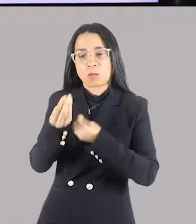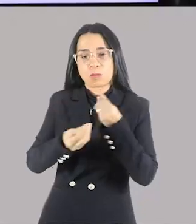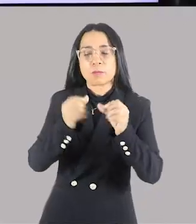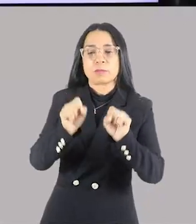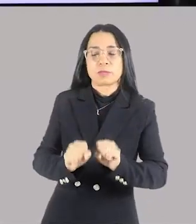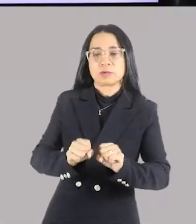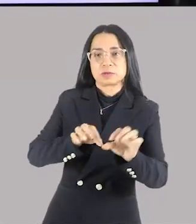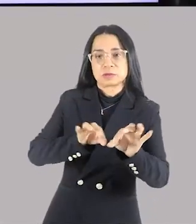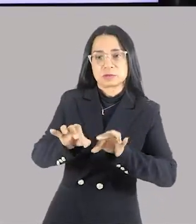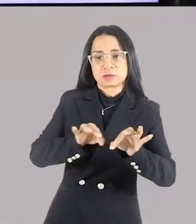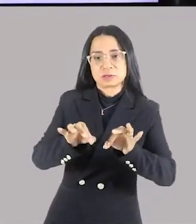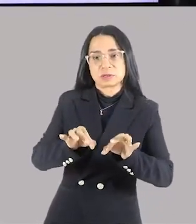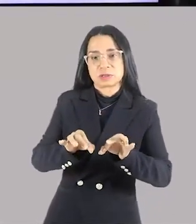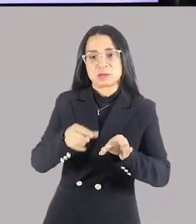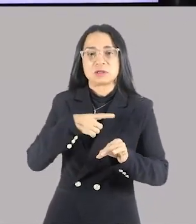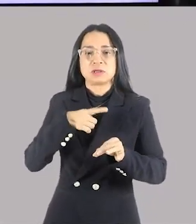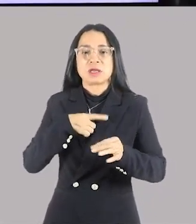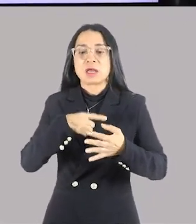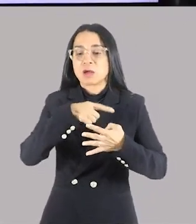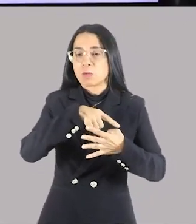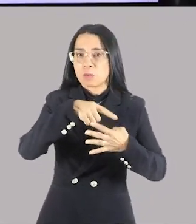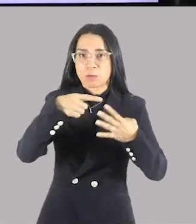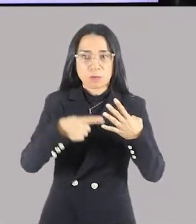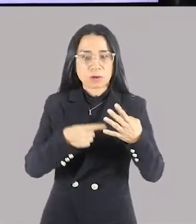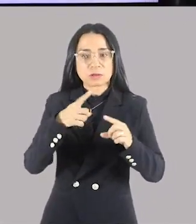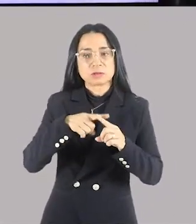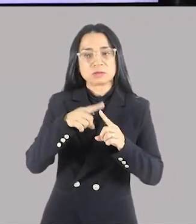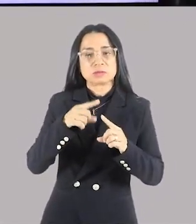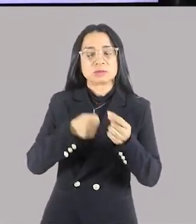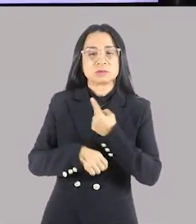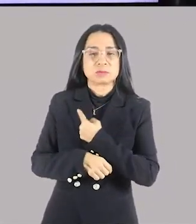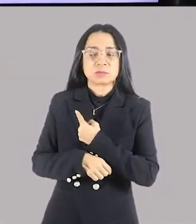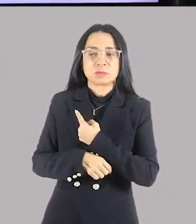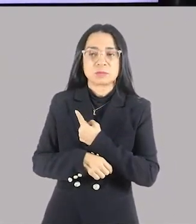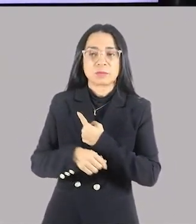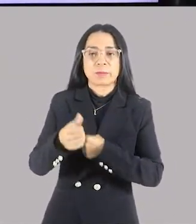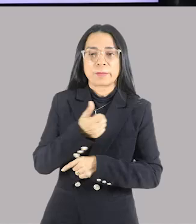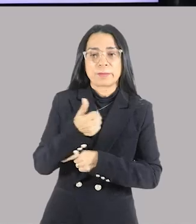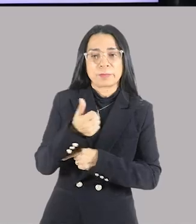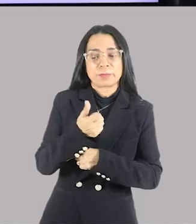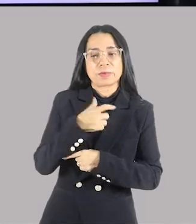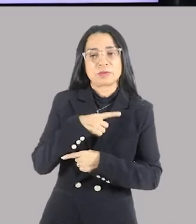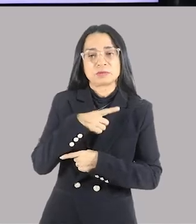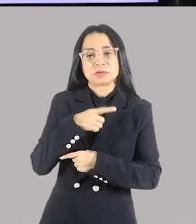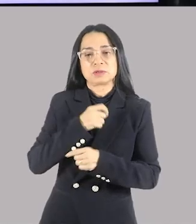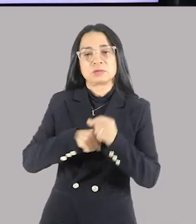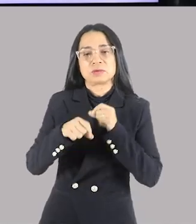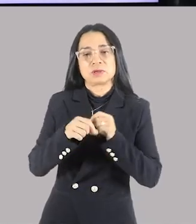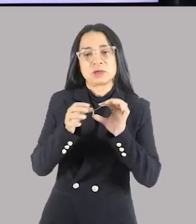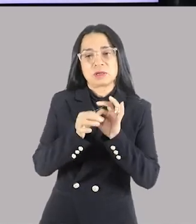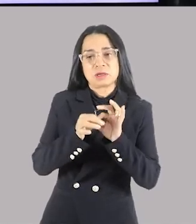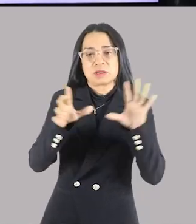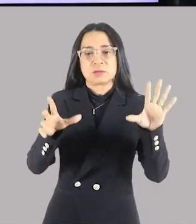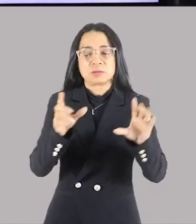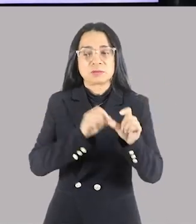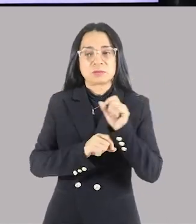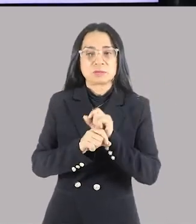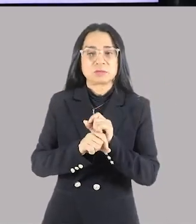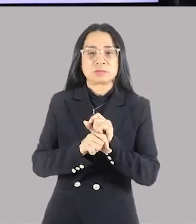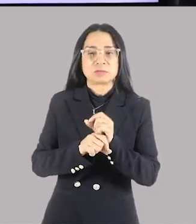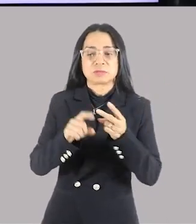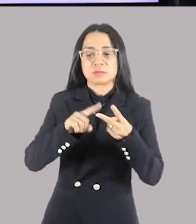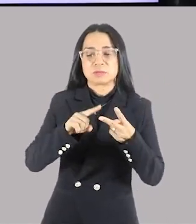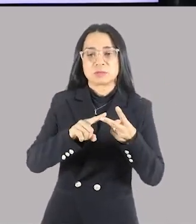organizados. Nós temos 4 tipos de órgãos quanto à posição estatal. Primeiramente, nós vamos ter os órgãos independentes,